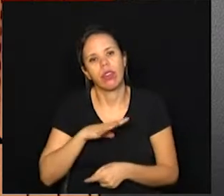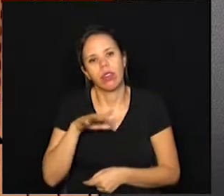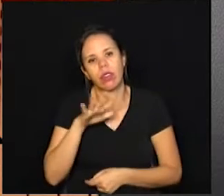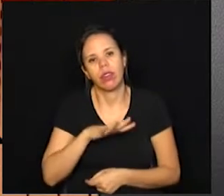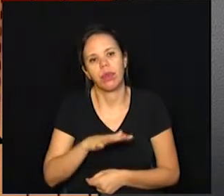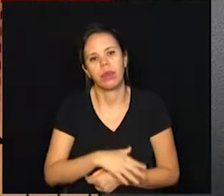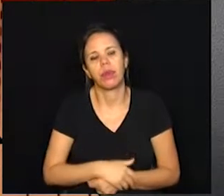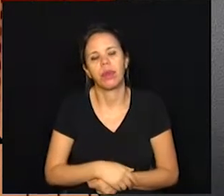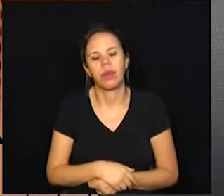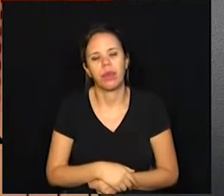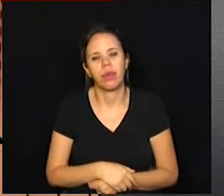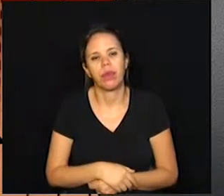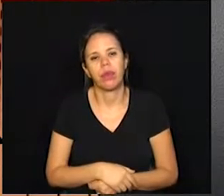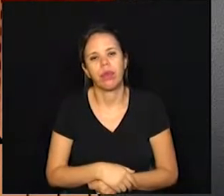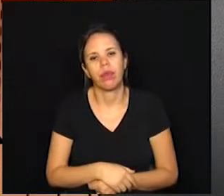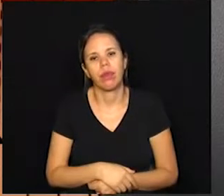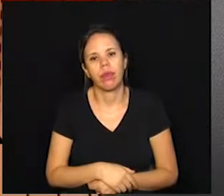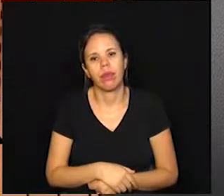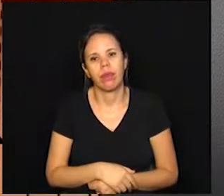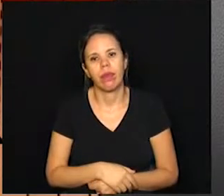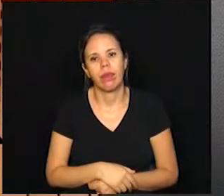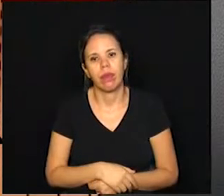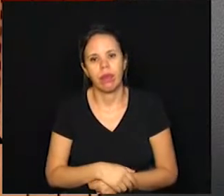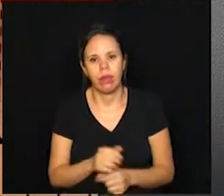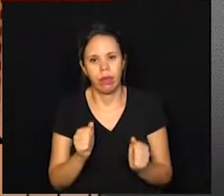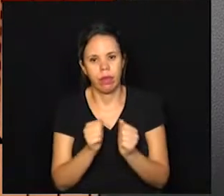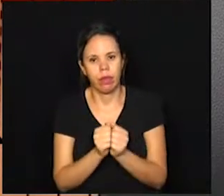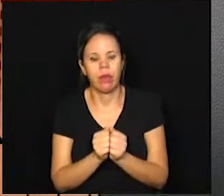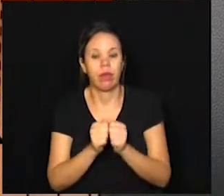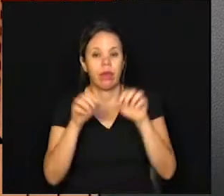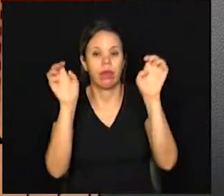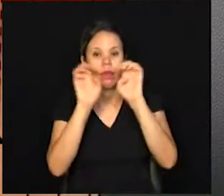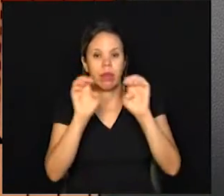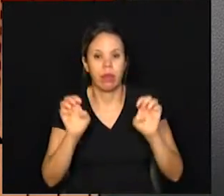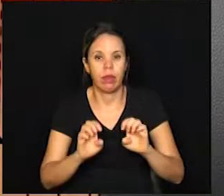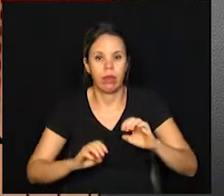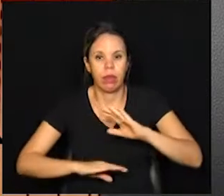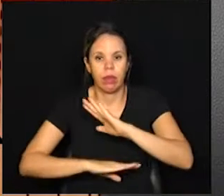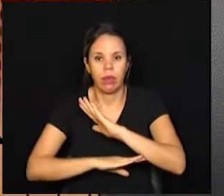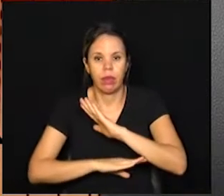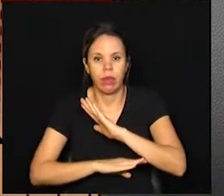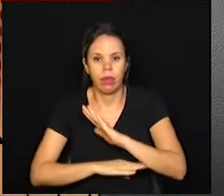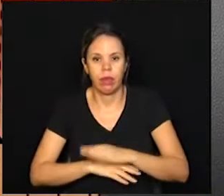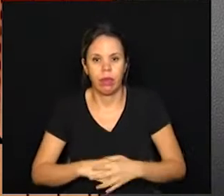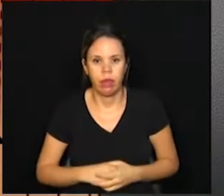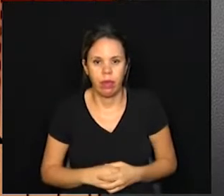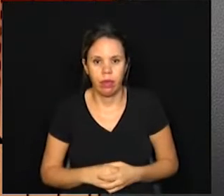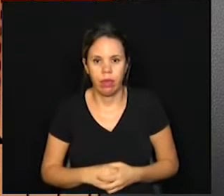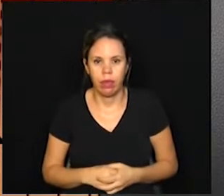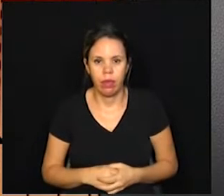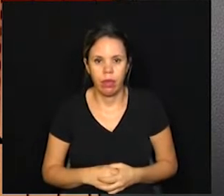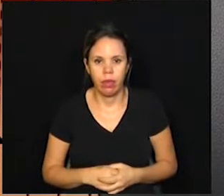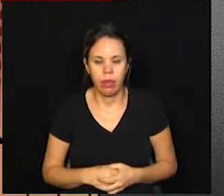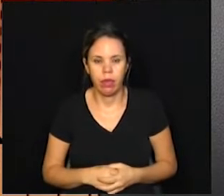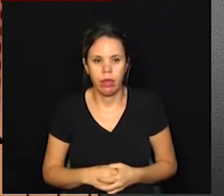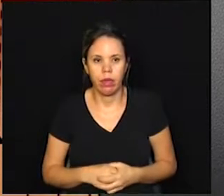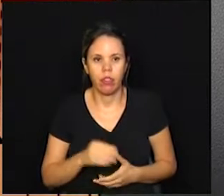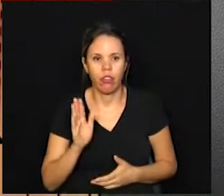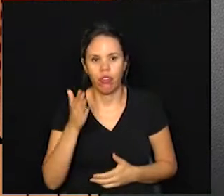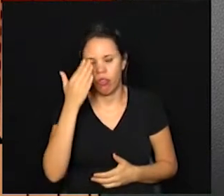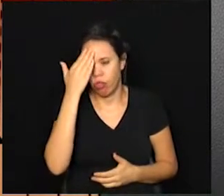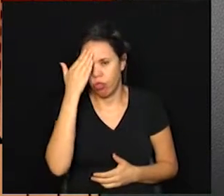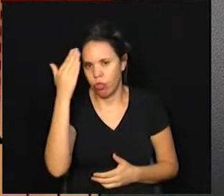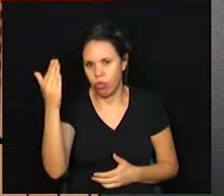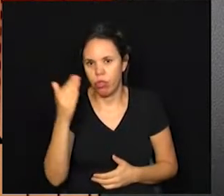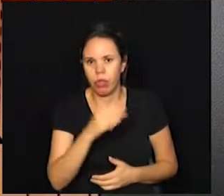cidade. E também conosco a estrutura da Câmara Municipal de Campinas, e de antemão já agradeço o